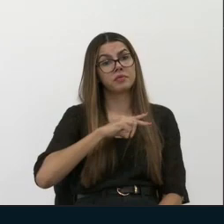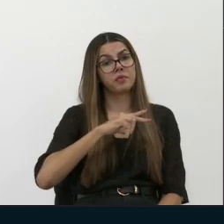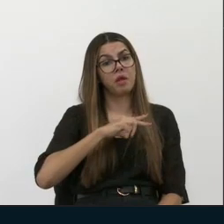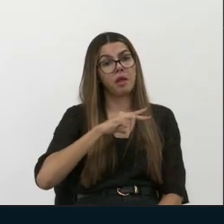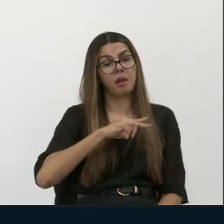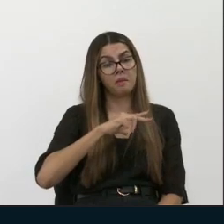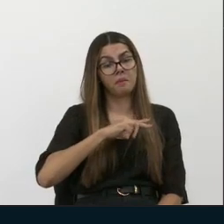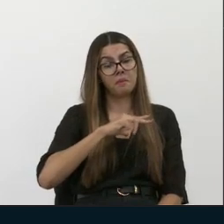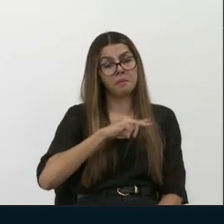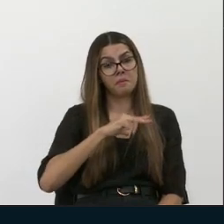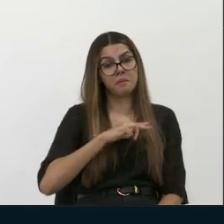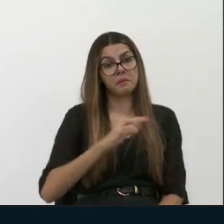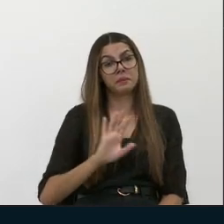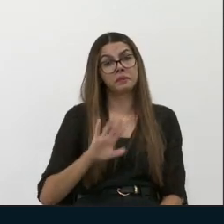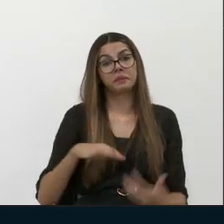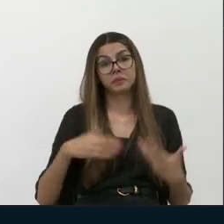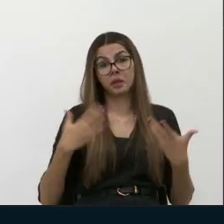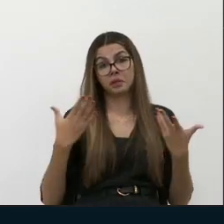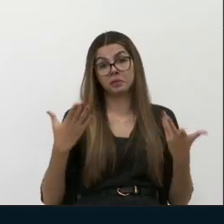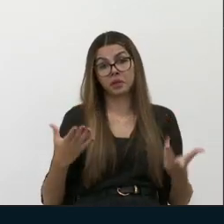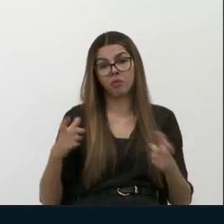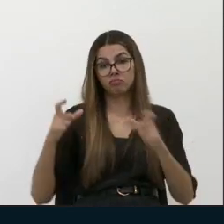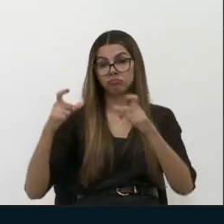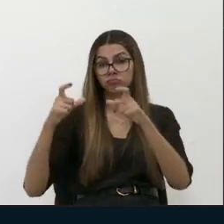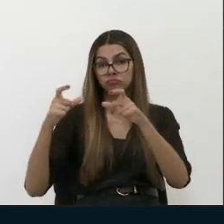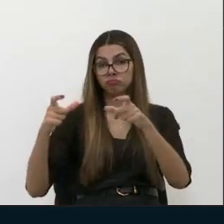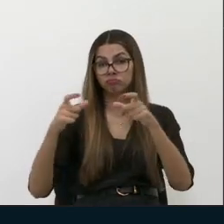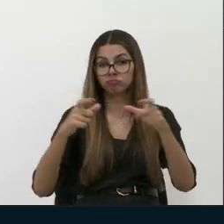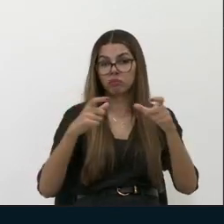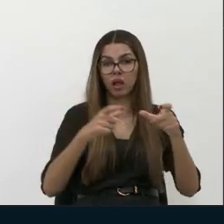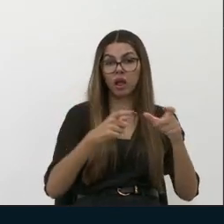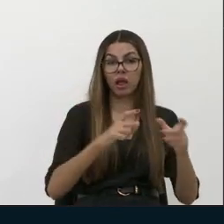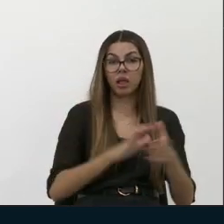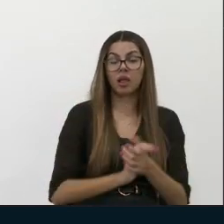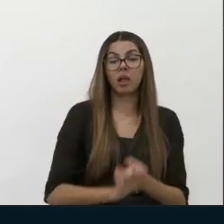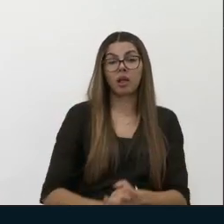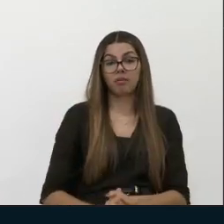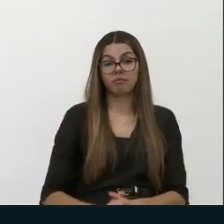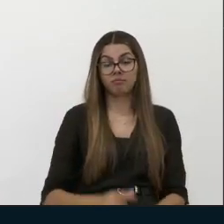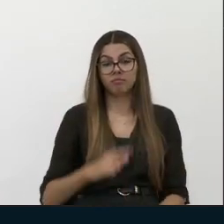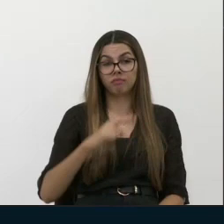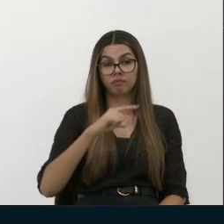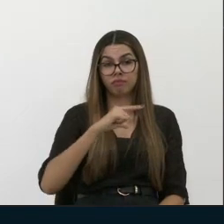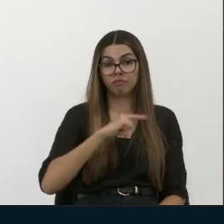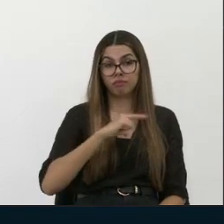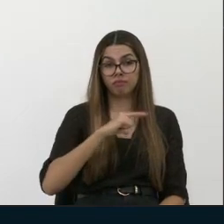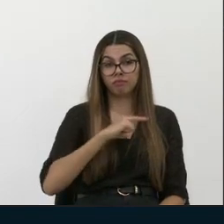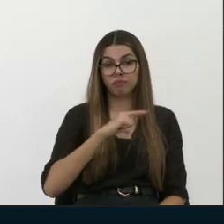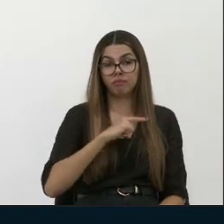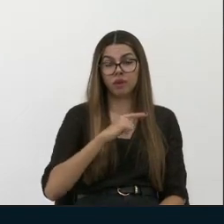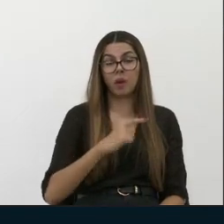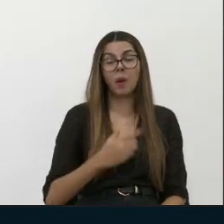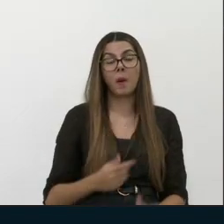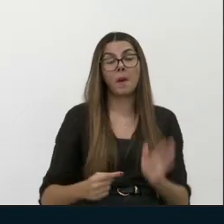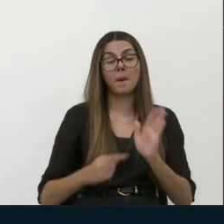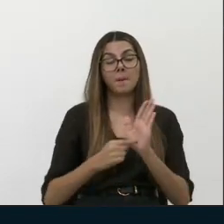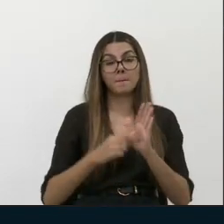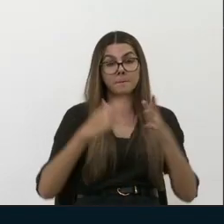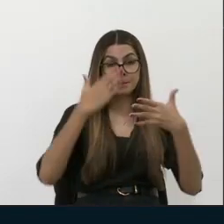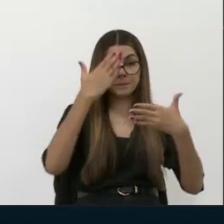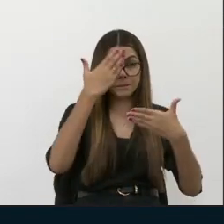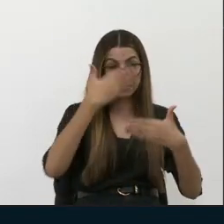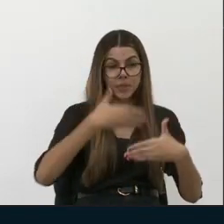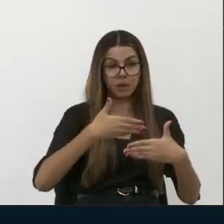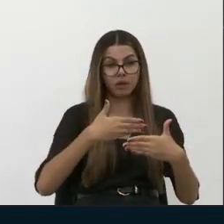Então, se existe um lugar que existe corrupção, há sim. Estou falando e provo.